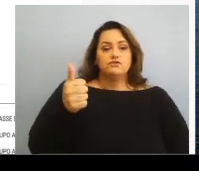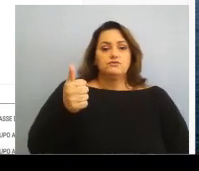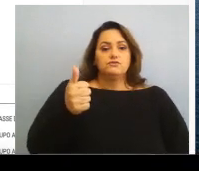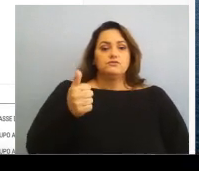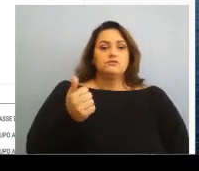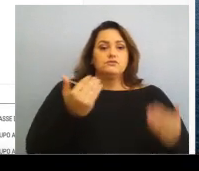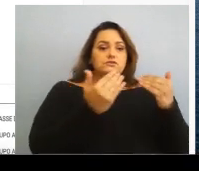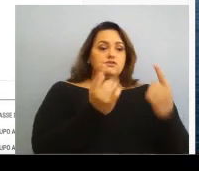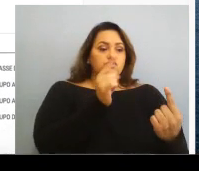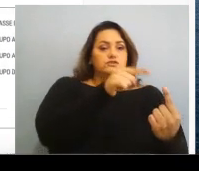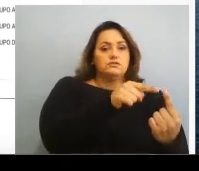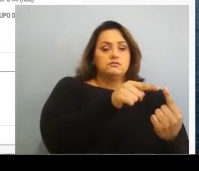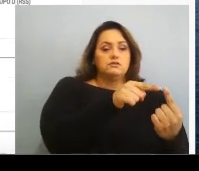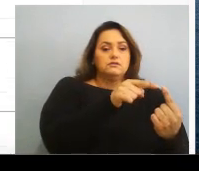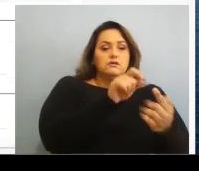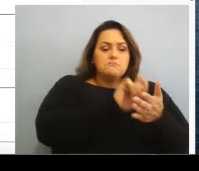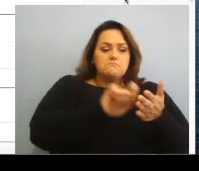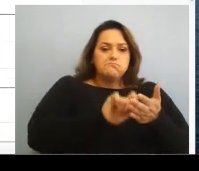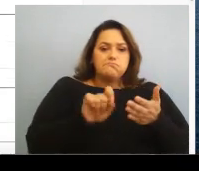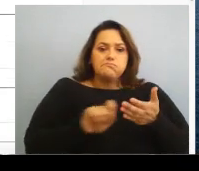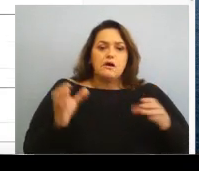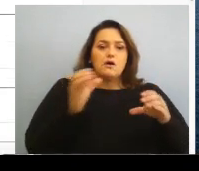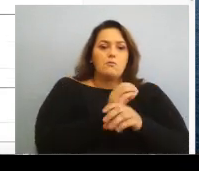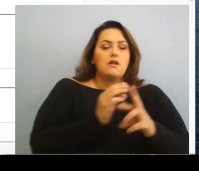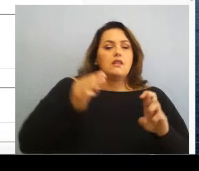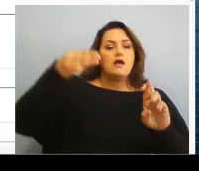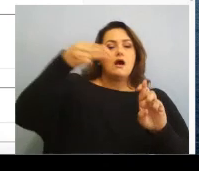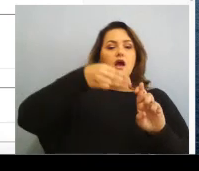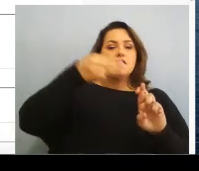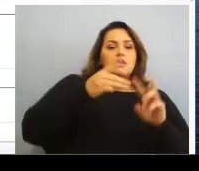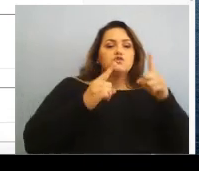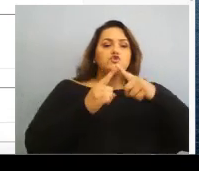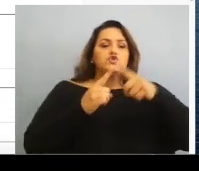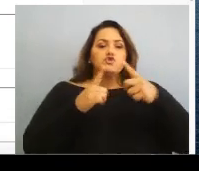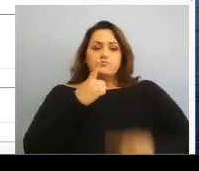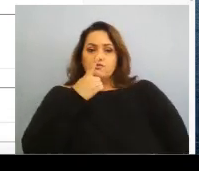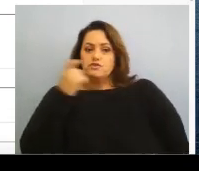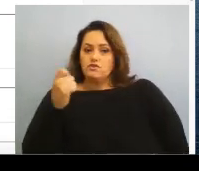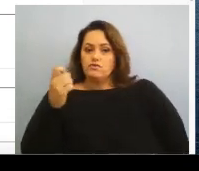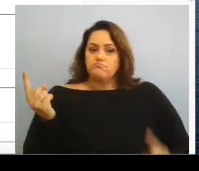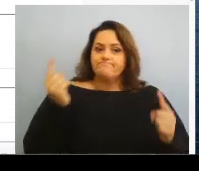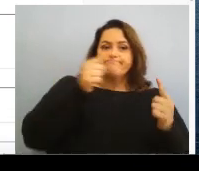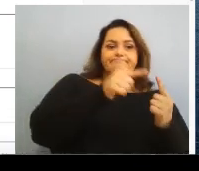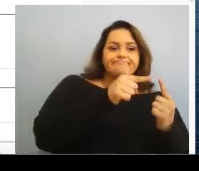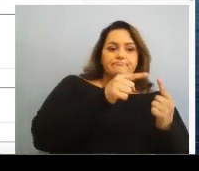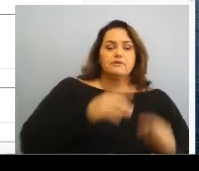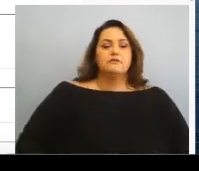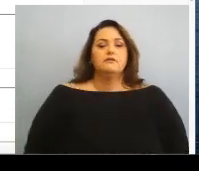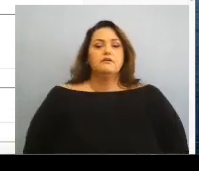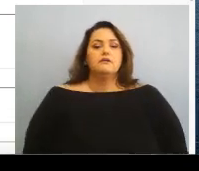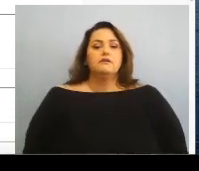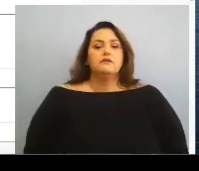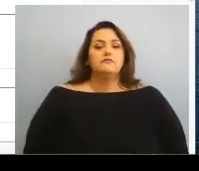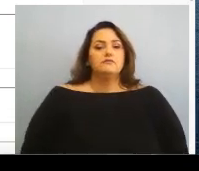de destinador, a preencher os campos referentes a que classe de resíduos você faz a destinação. Então você